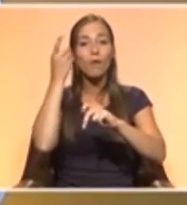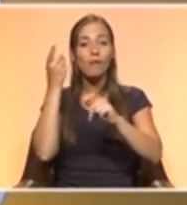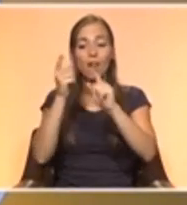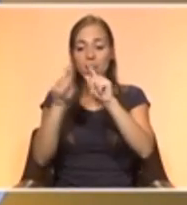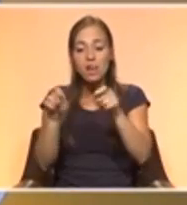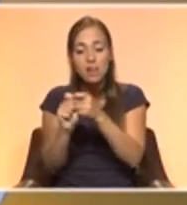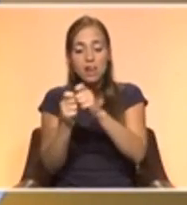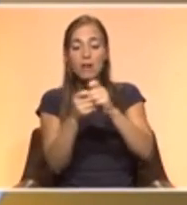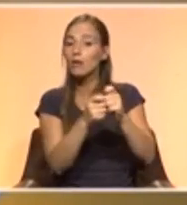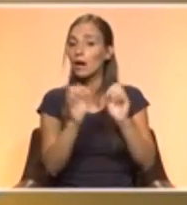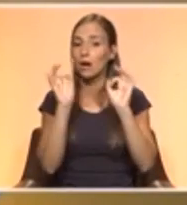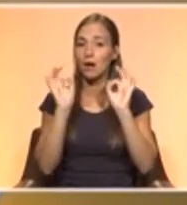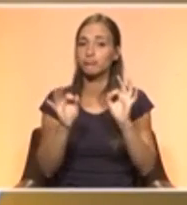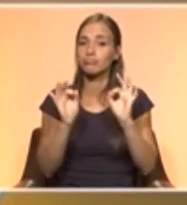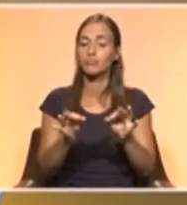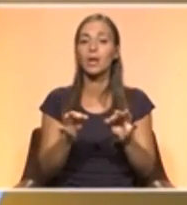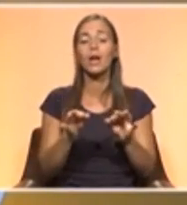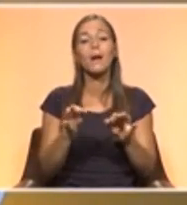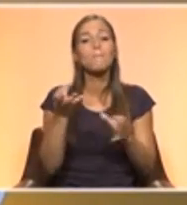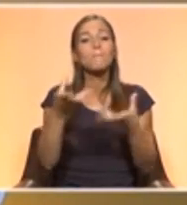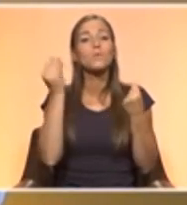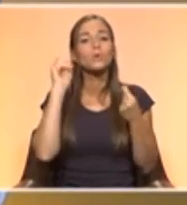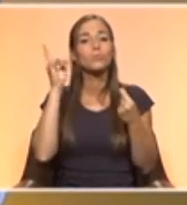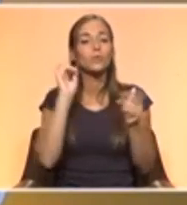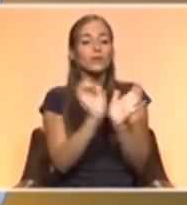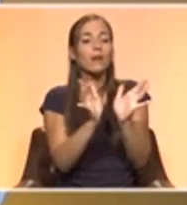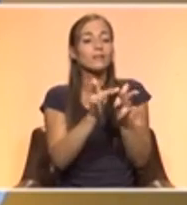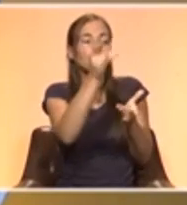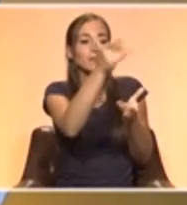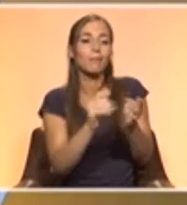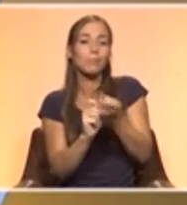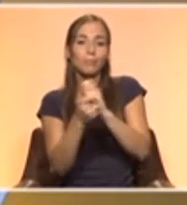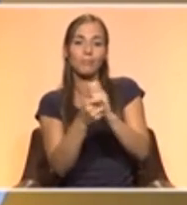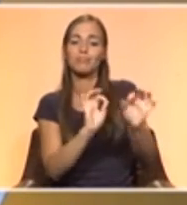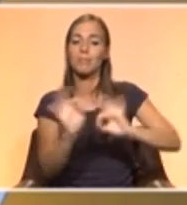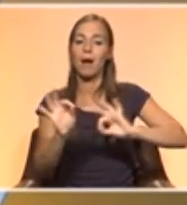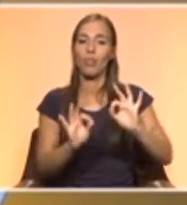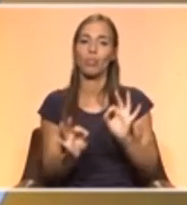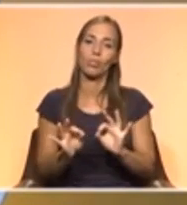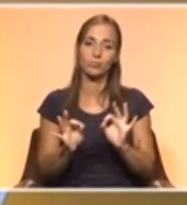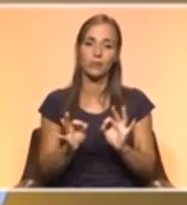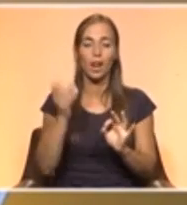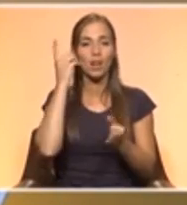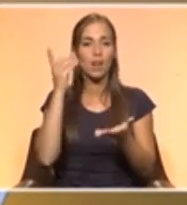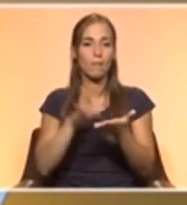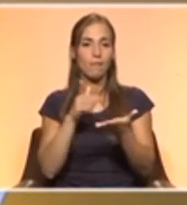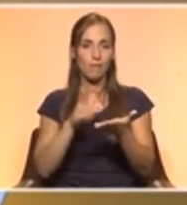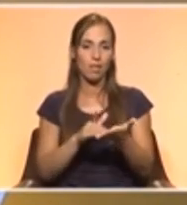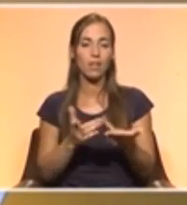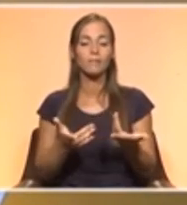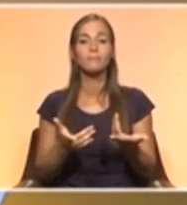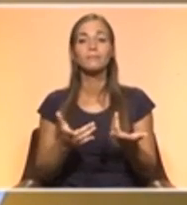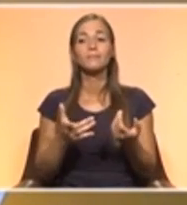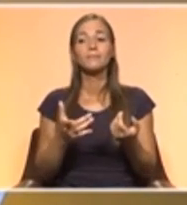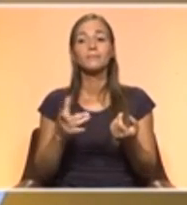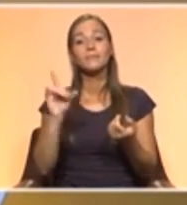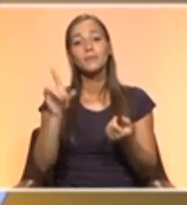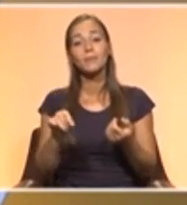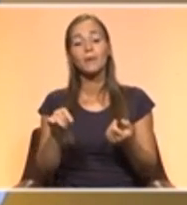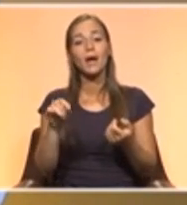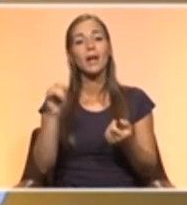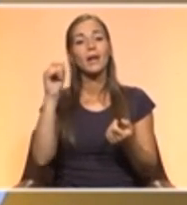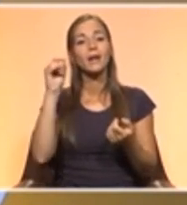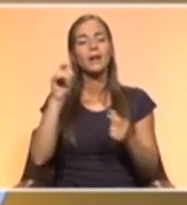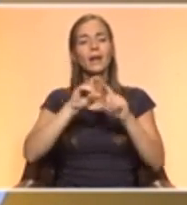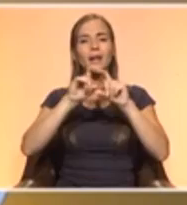a mais importante é ter o site devidamente preparado portanto mas concluindo a questão do Website é muito importante as pessoas as empresas terem